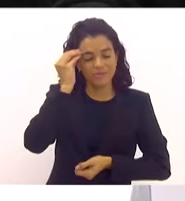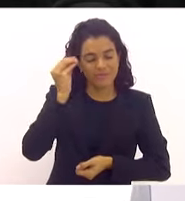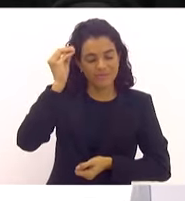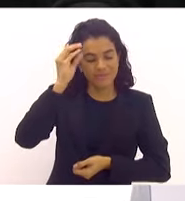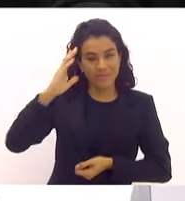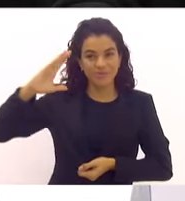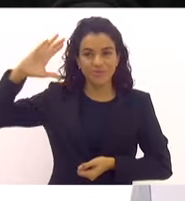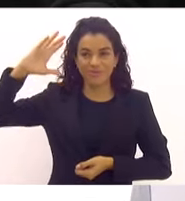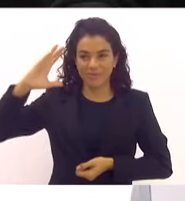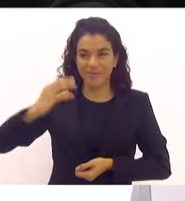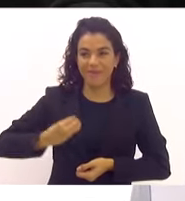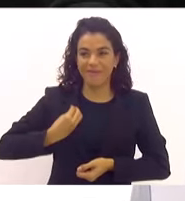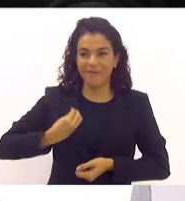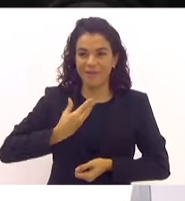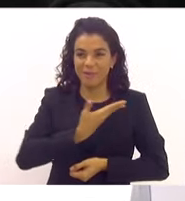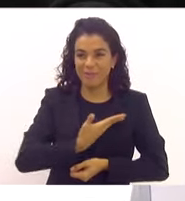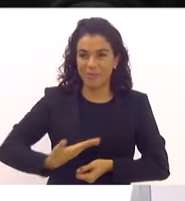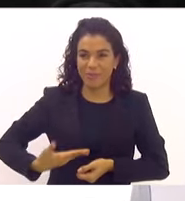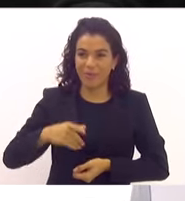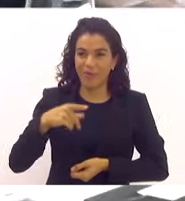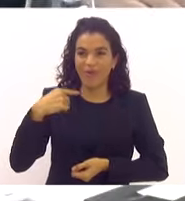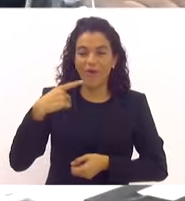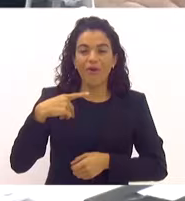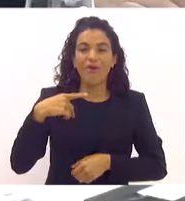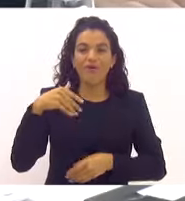minha vida pública como vereador,